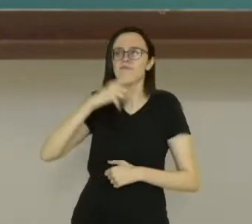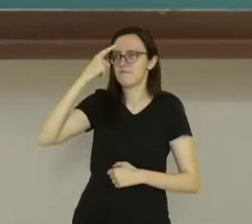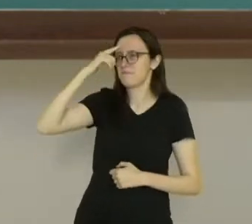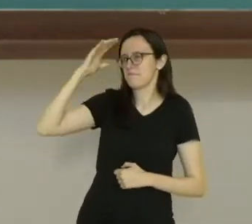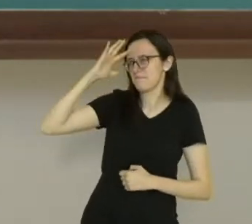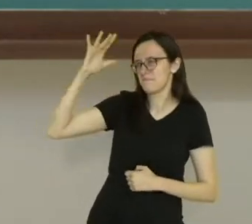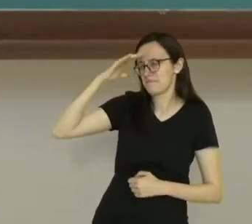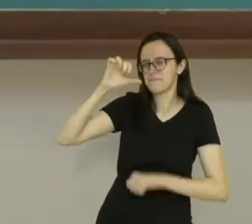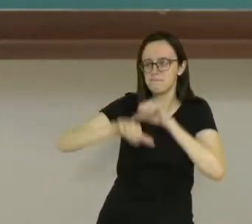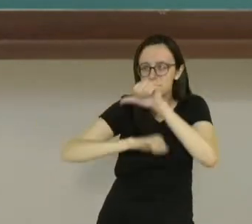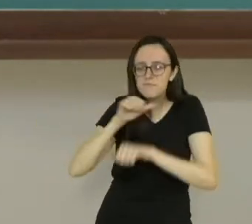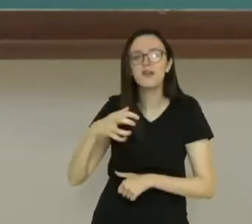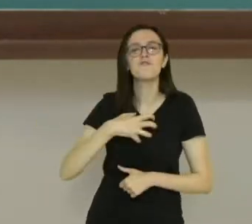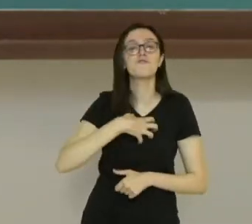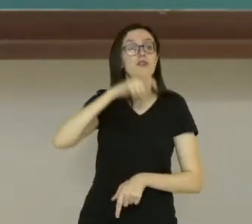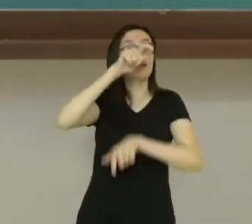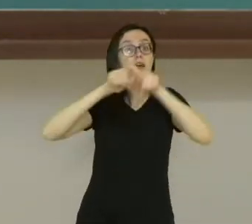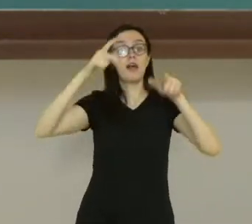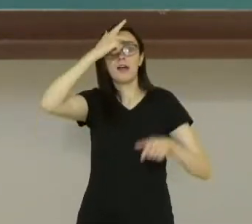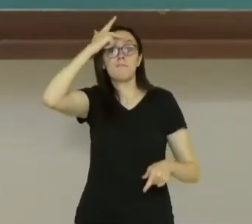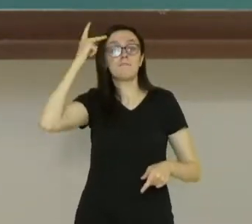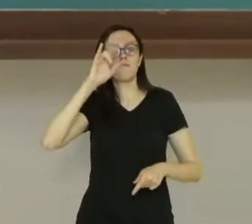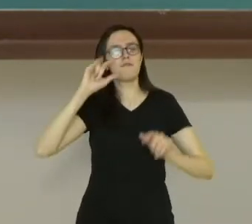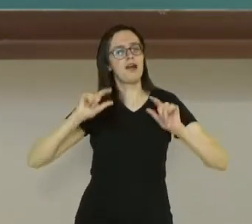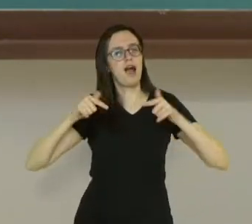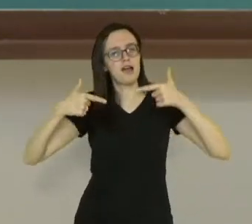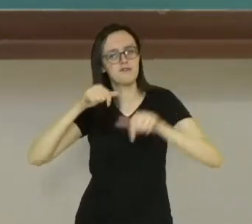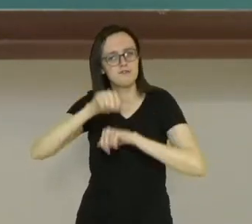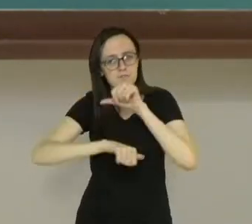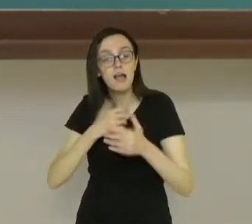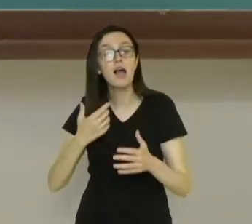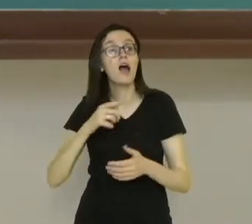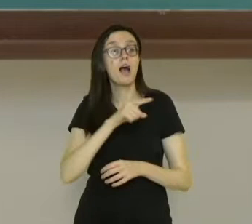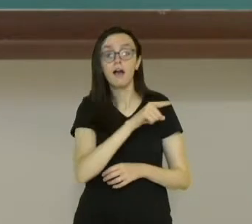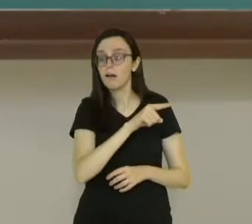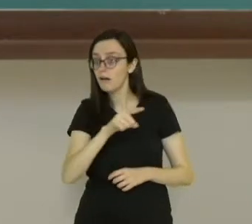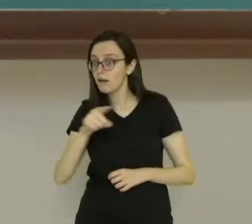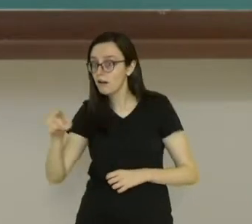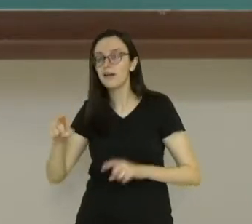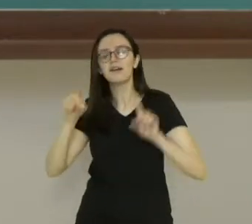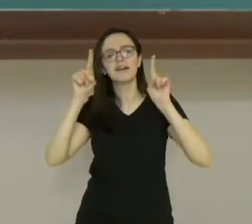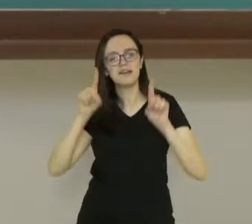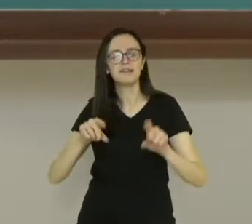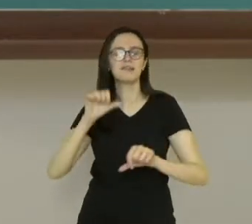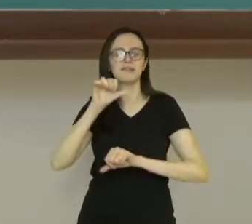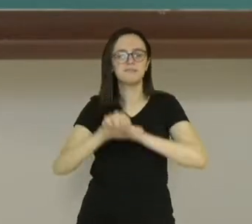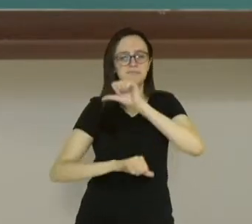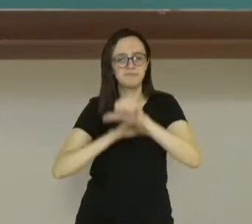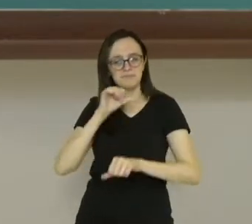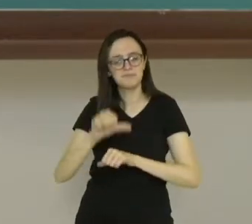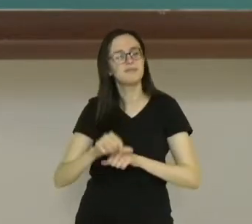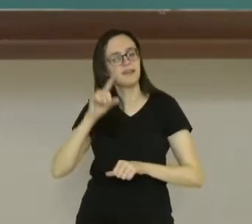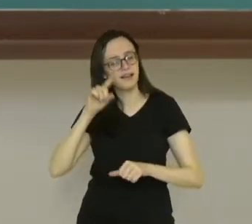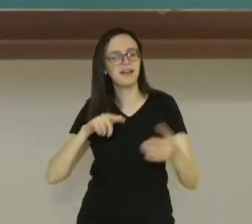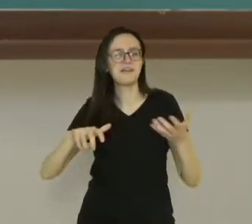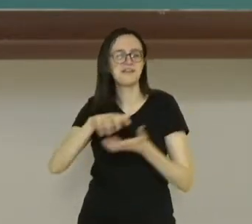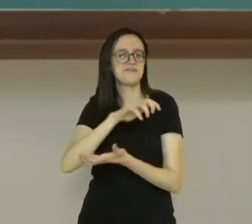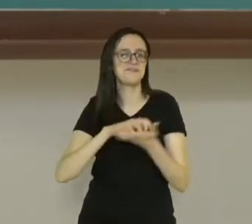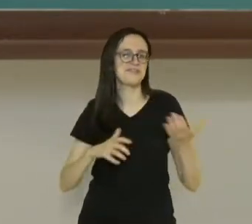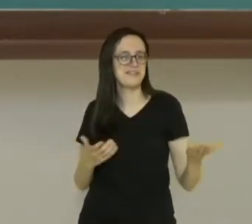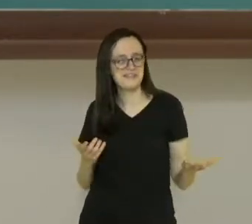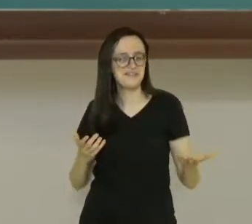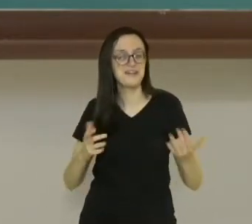pensar vai mudar, o modo como as pessoas vão agir. Isso tudo é uma transformação, uma